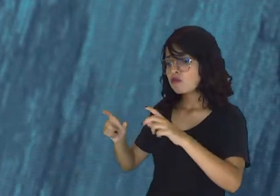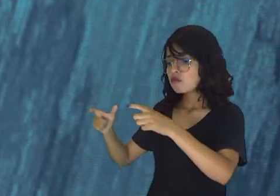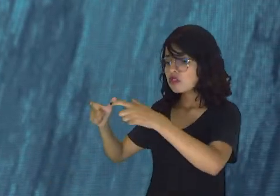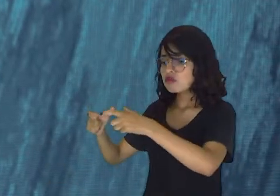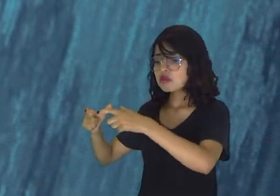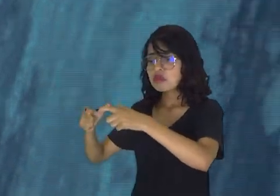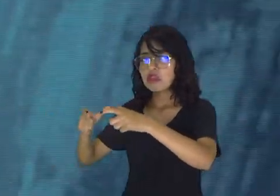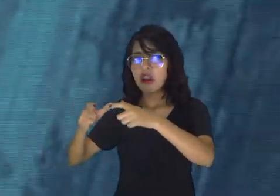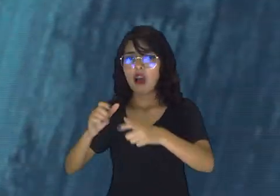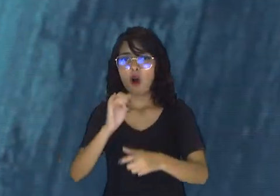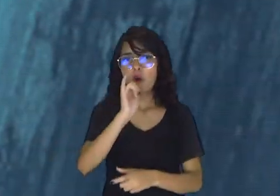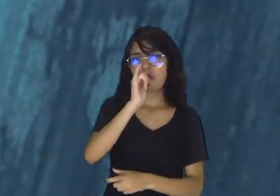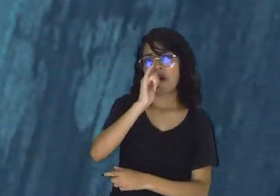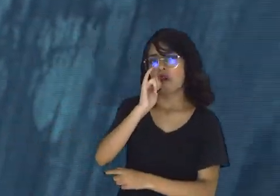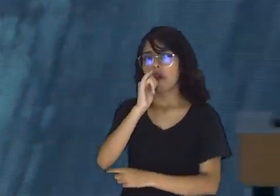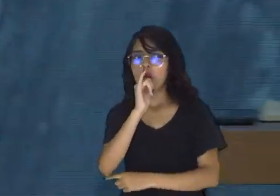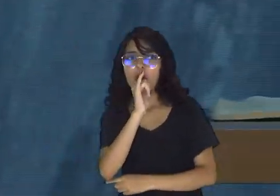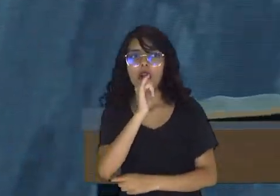lotados.